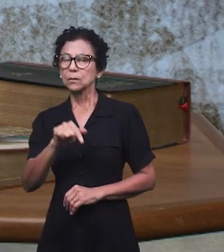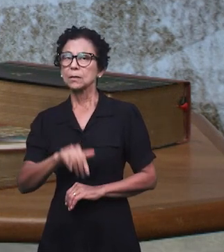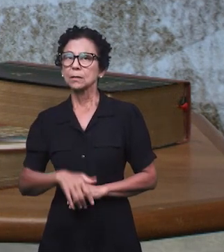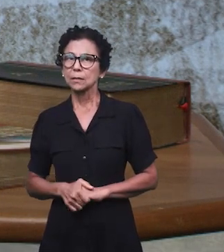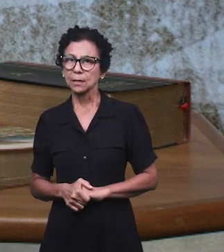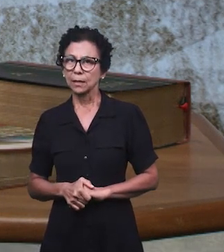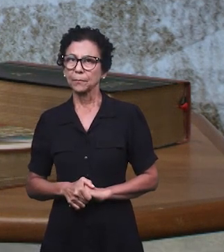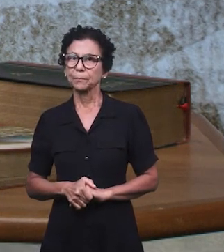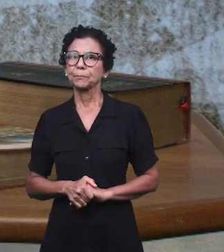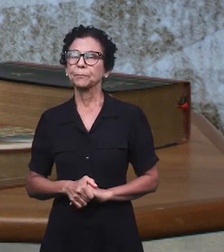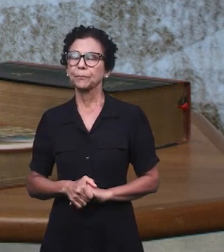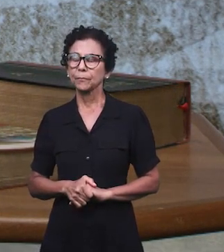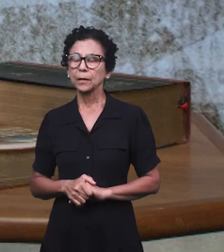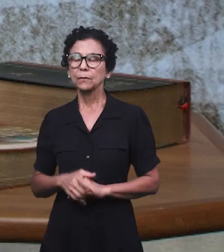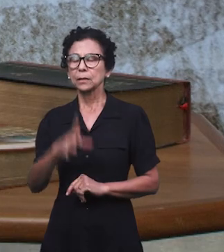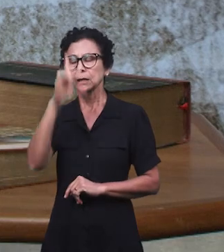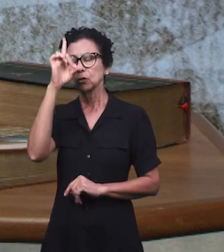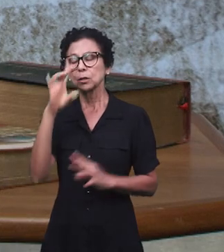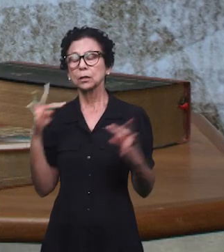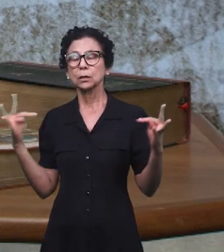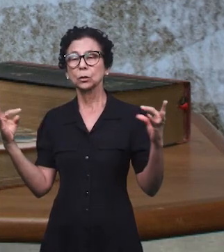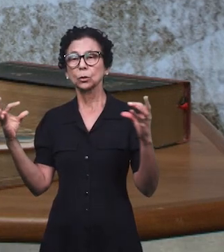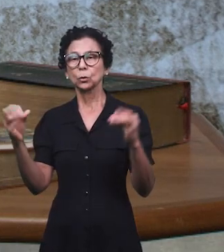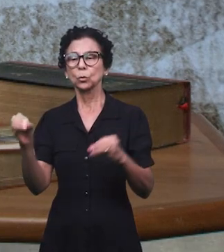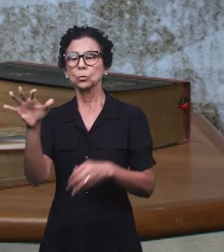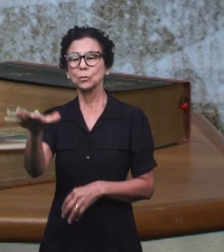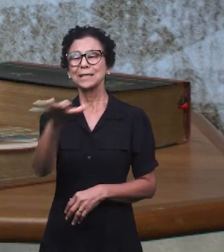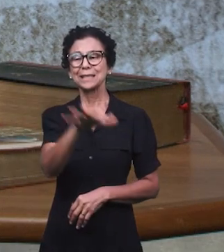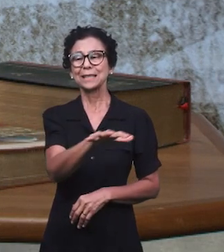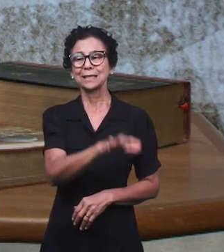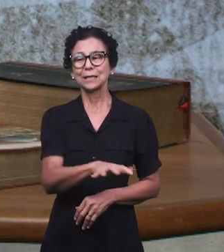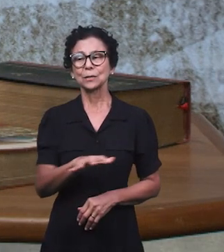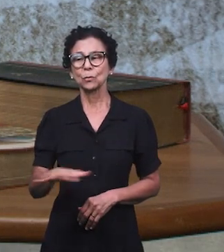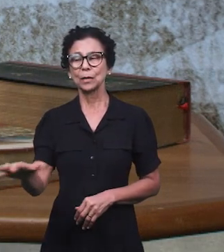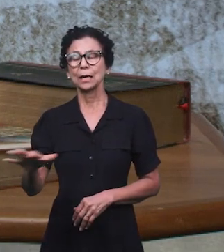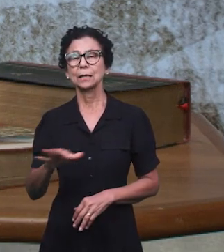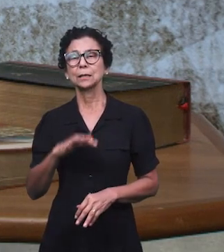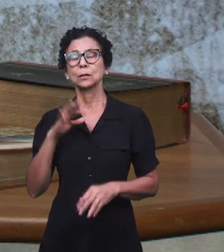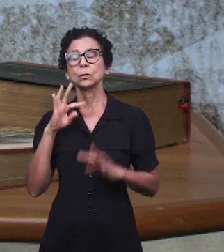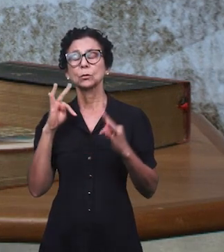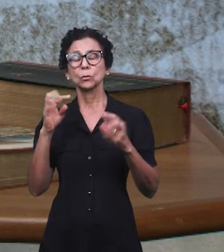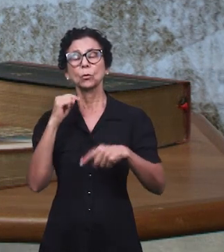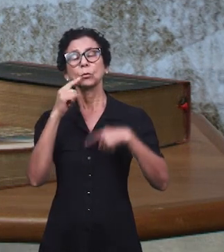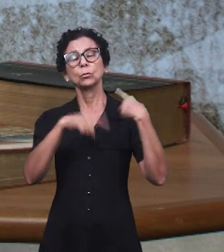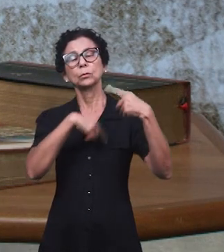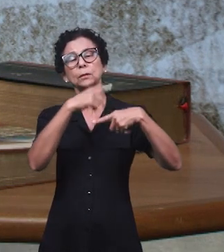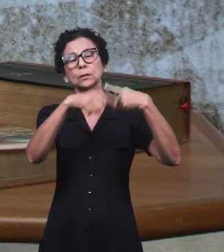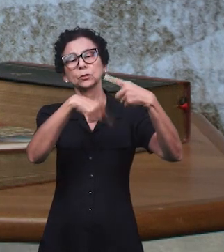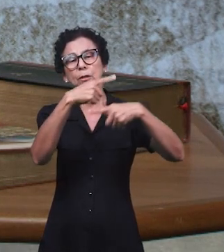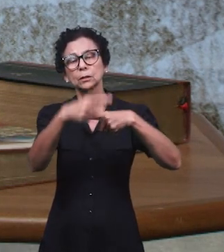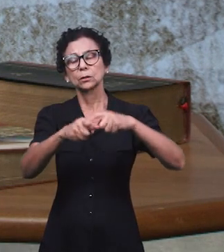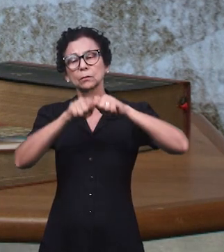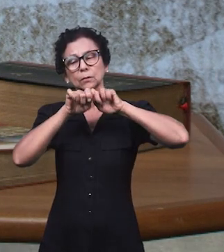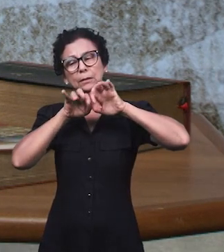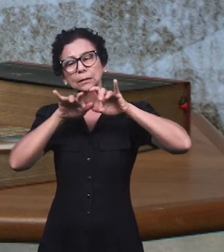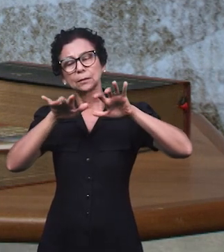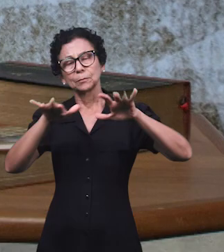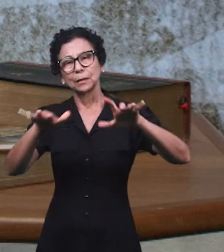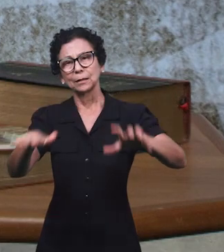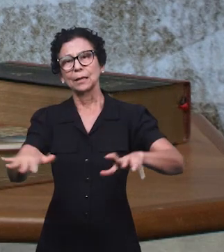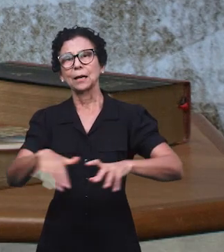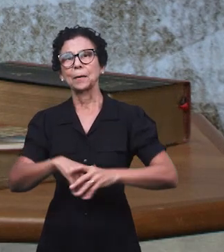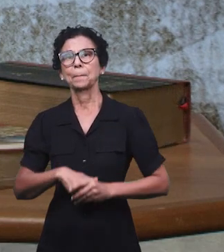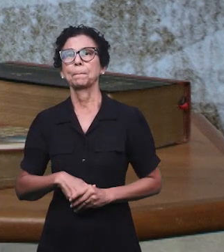estas terras. E em tua semente serão benditas todas as nações da terra. Porquanto